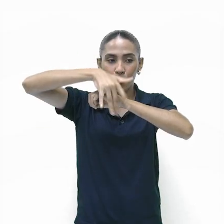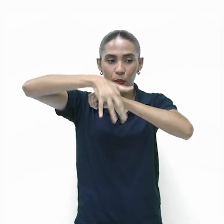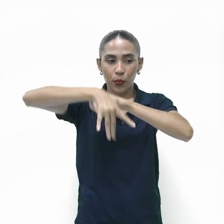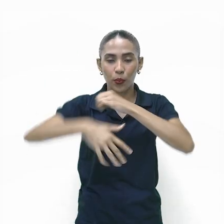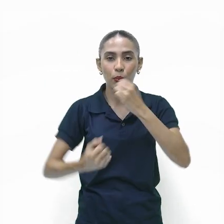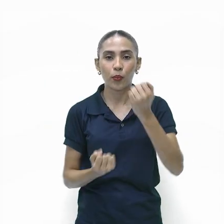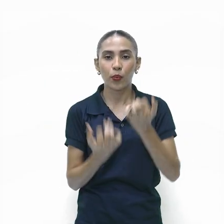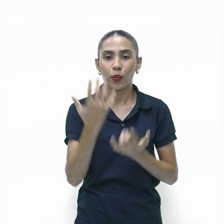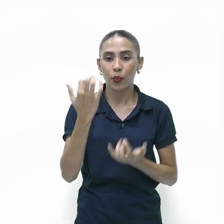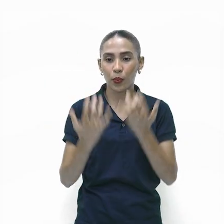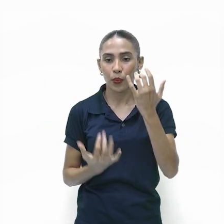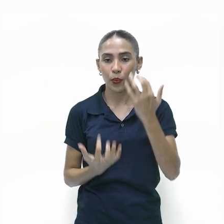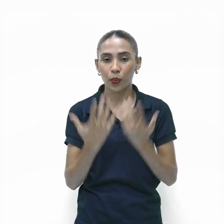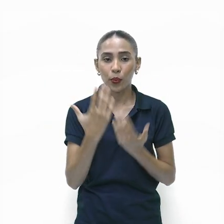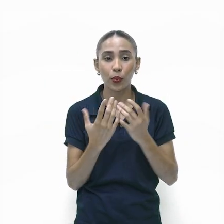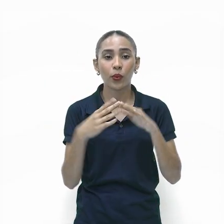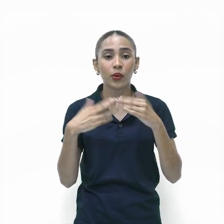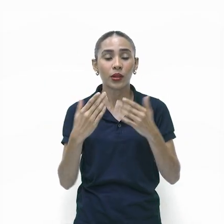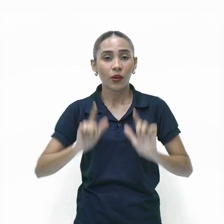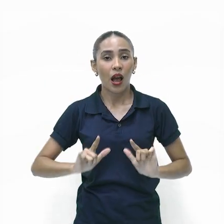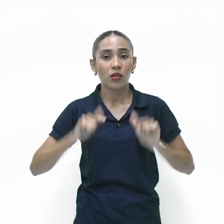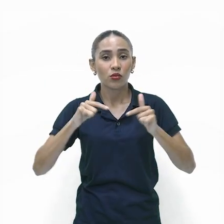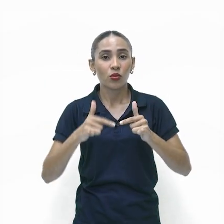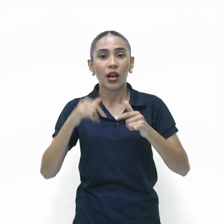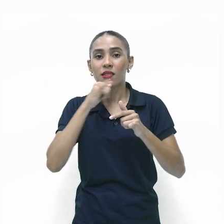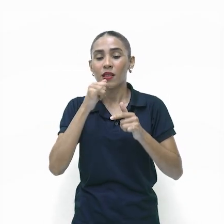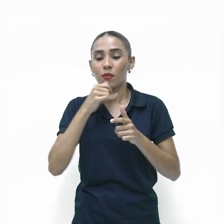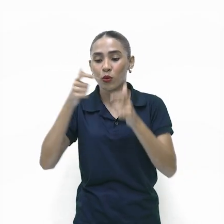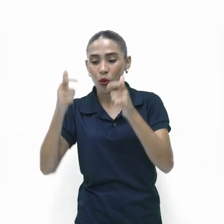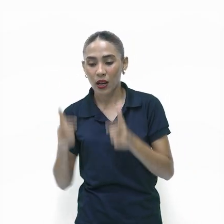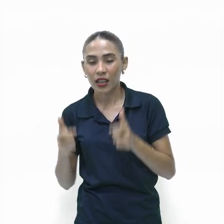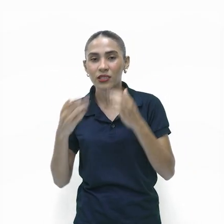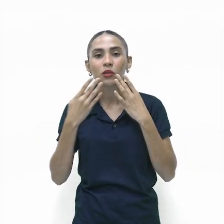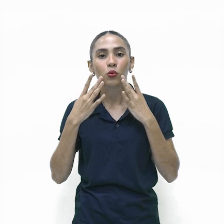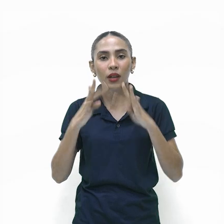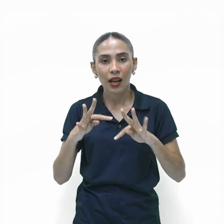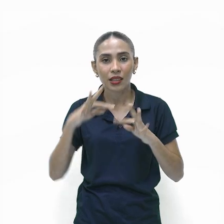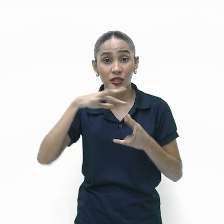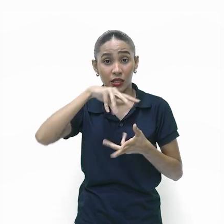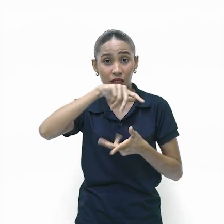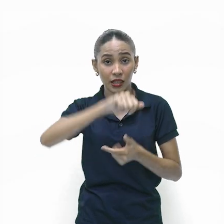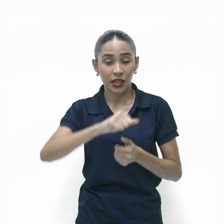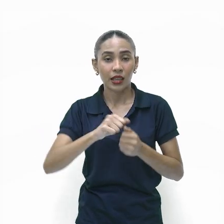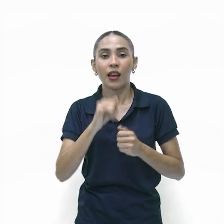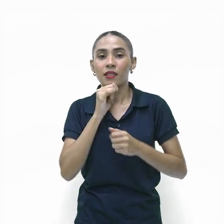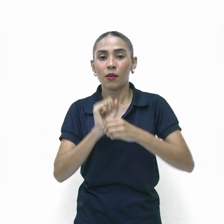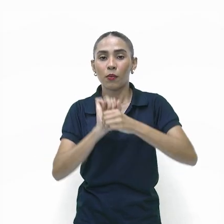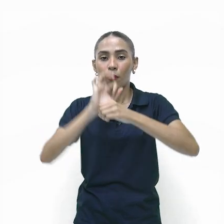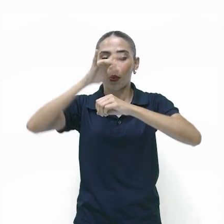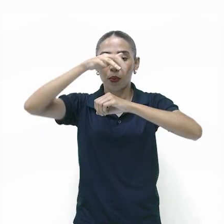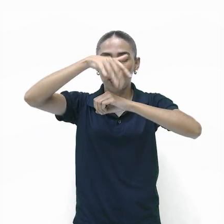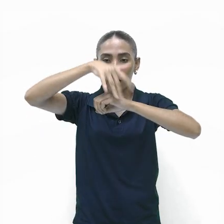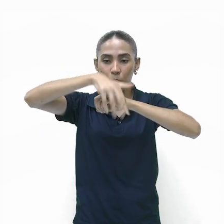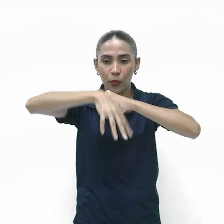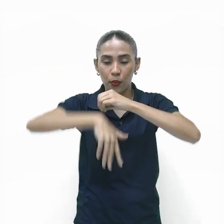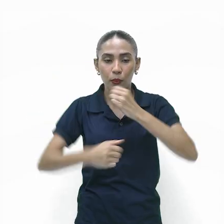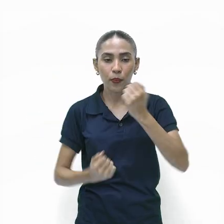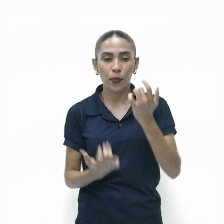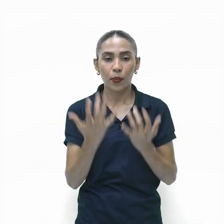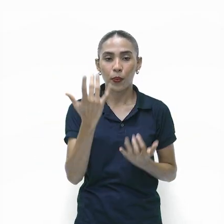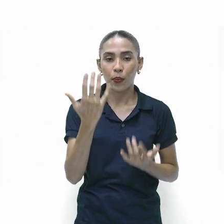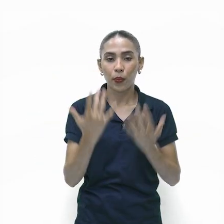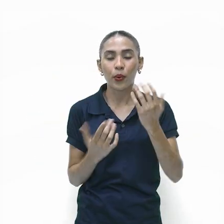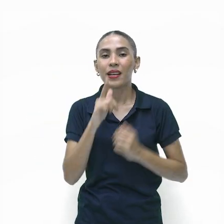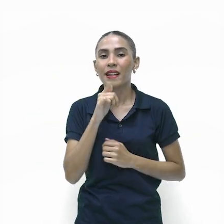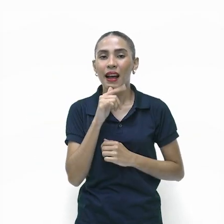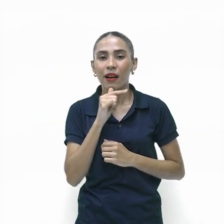Então, vulcões e fontes termais, eles atuam como laboratórios naturais da Terra, né? Os vulcões, os geysers e as